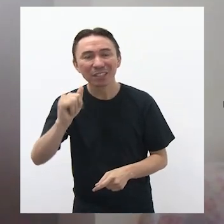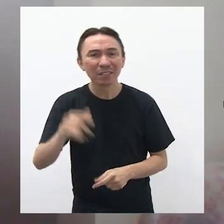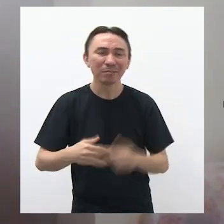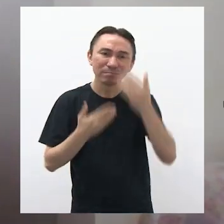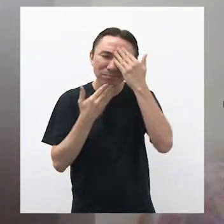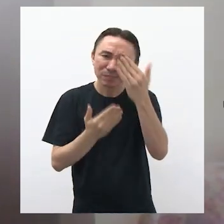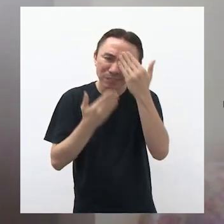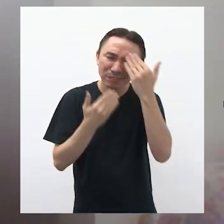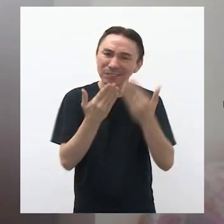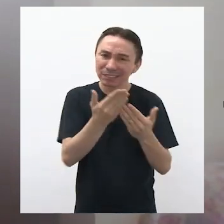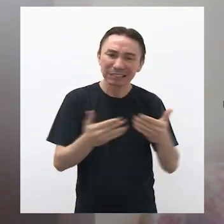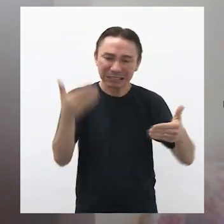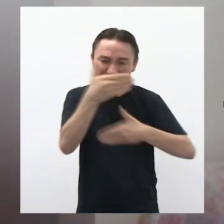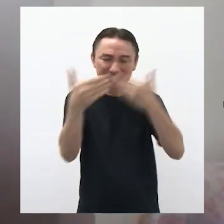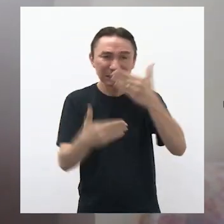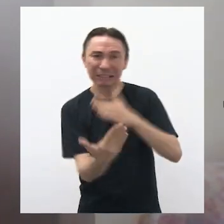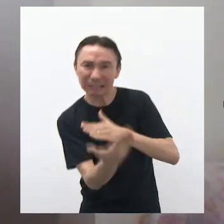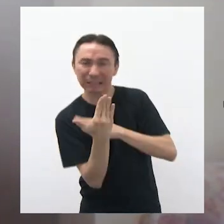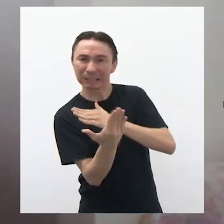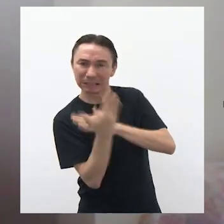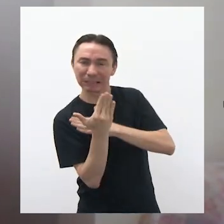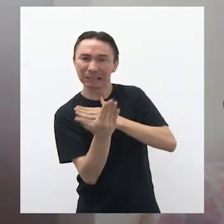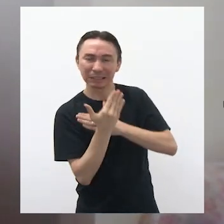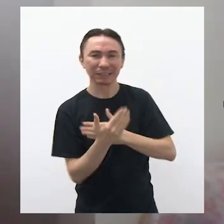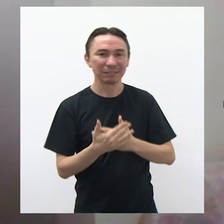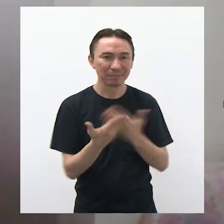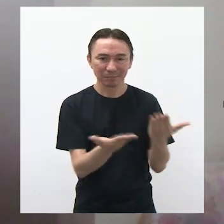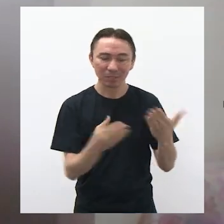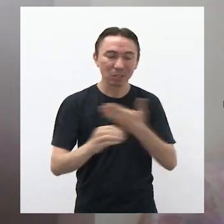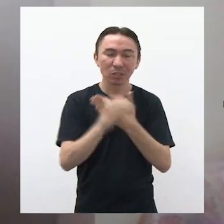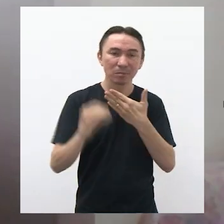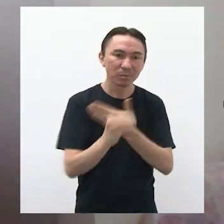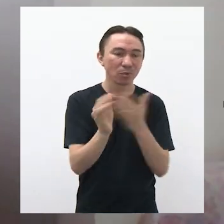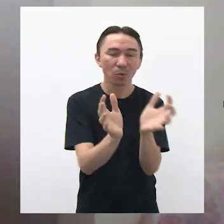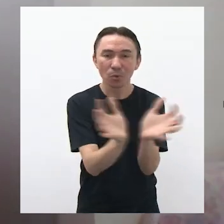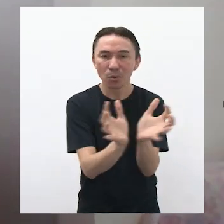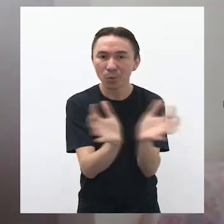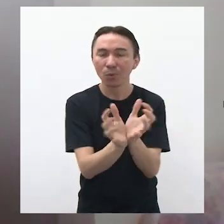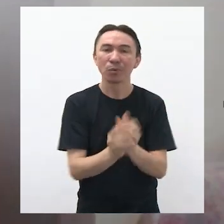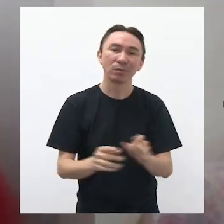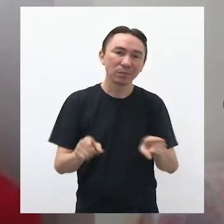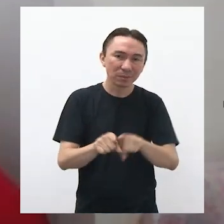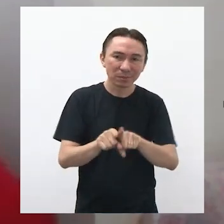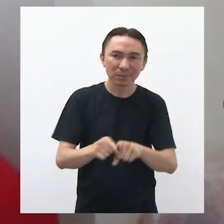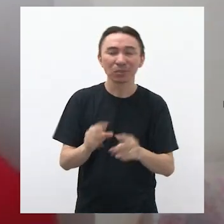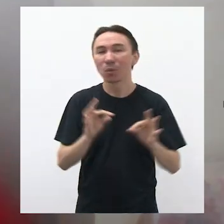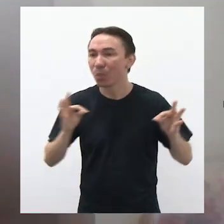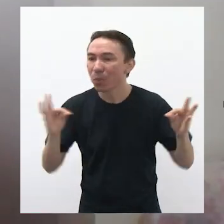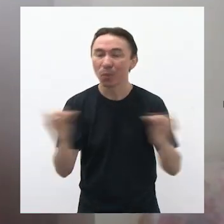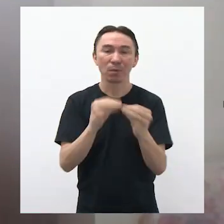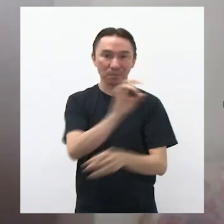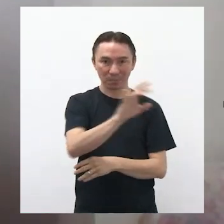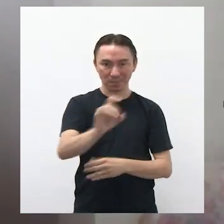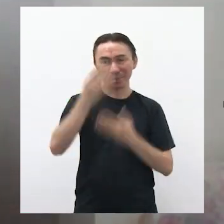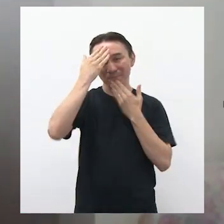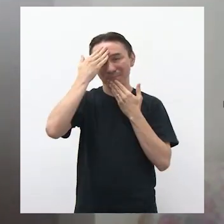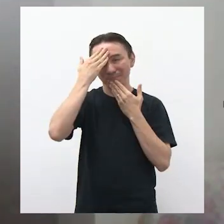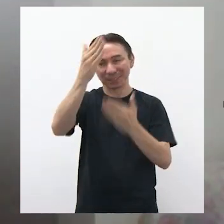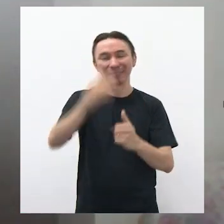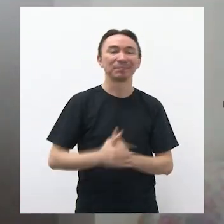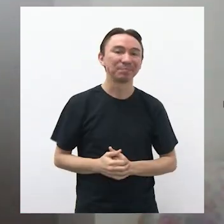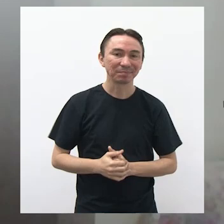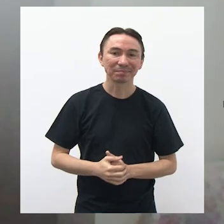nos slides. A equipe toda aí do Centro de Mídias, muito obrigada. Marcela, nossa produtora, obrigada. Obrigada a cada um de vocês.